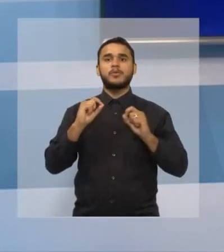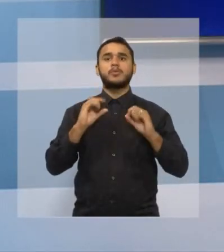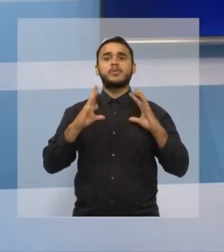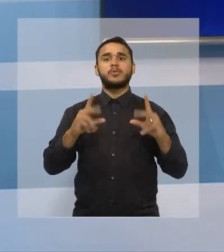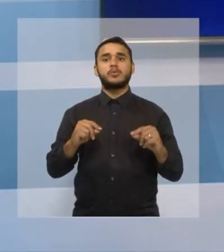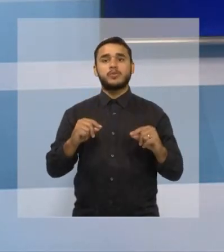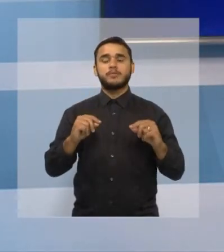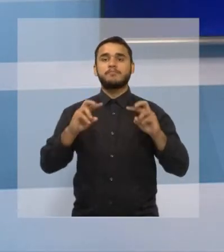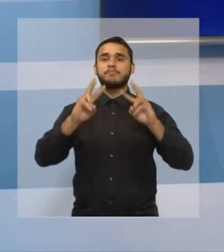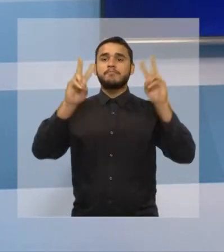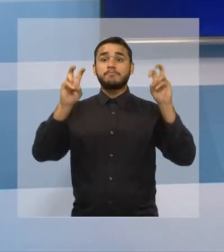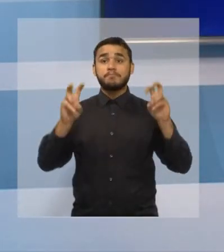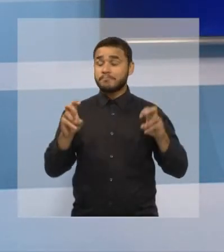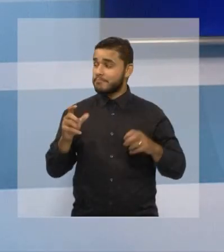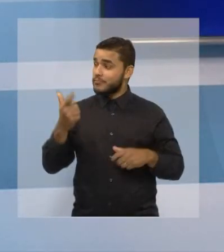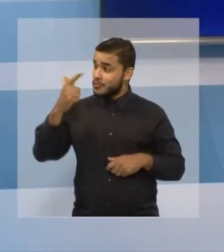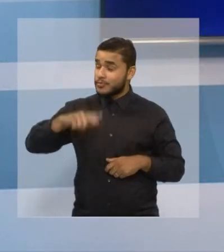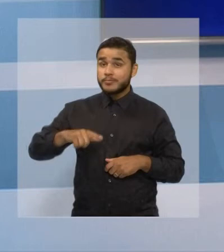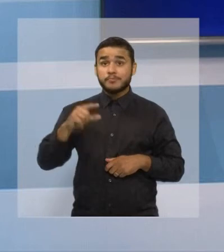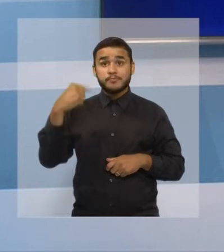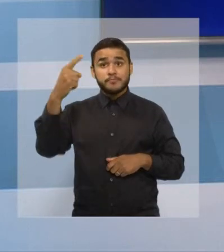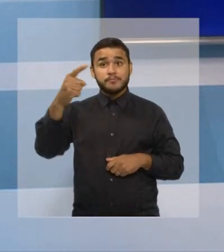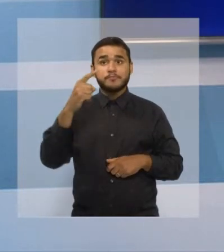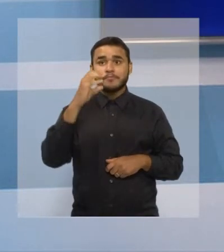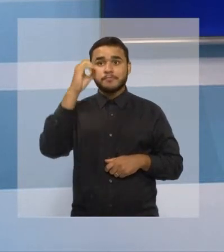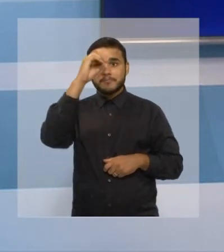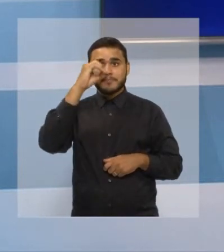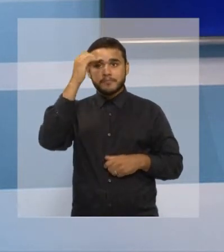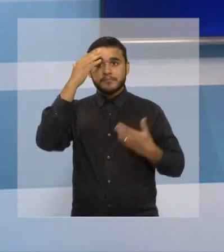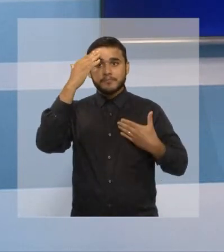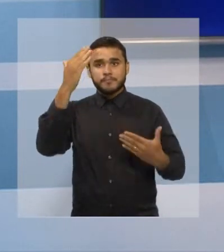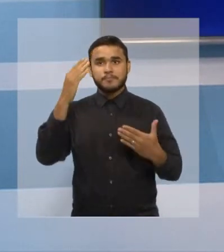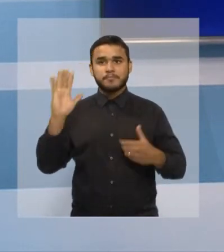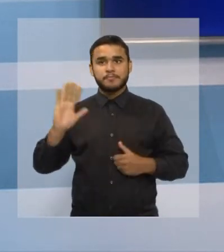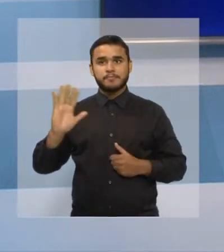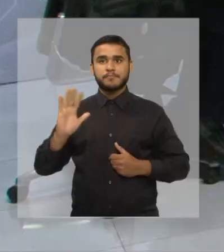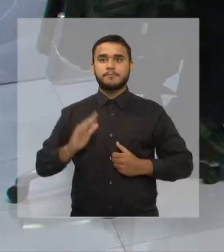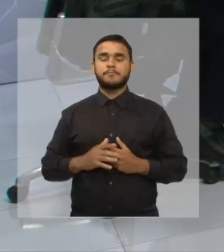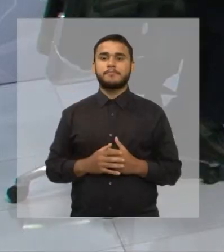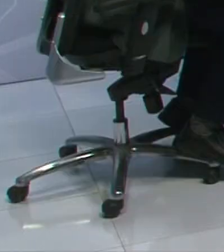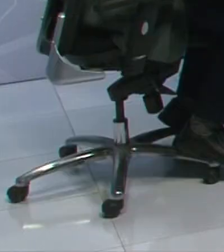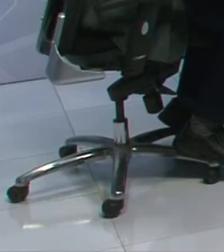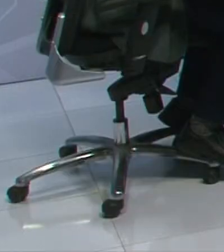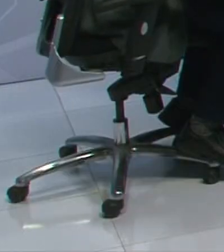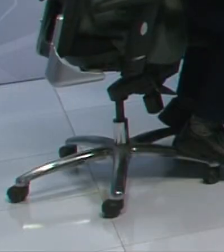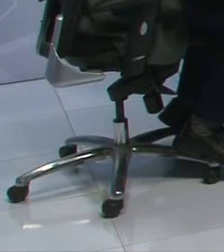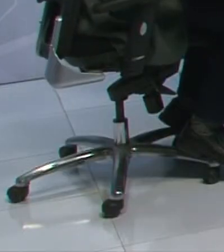essas questões e um convite para um próximo observatório. Muito obrigado e até lá.